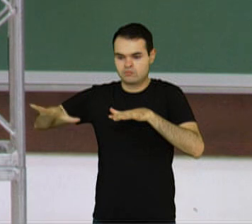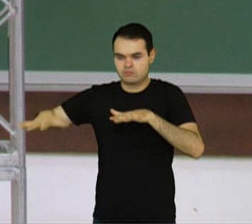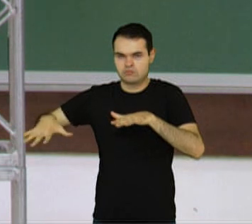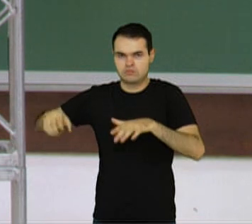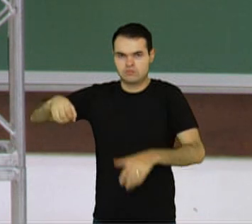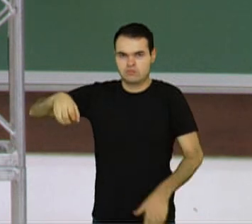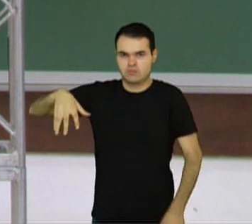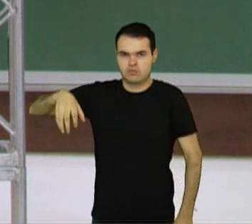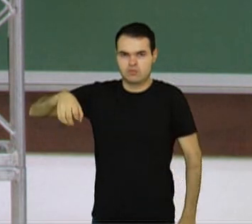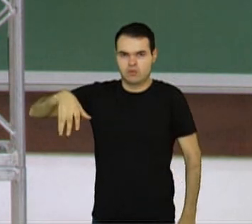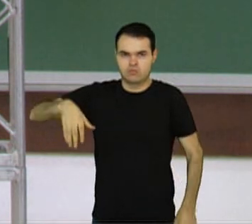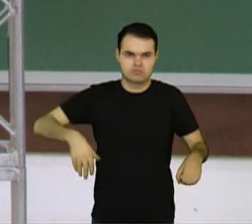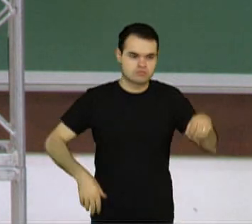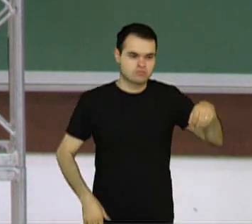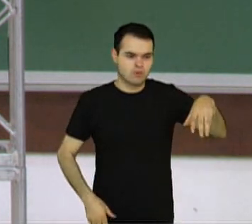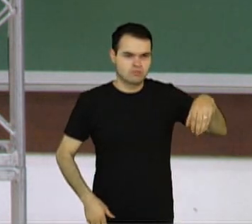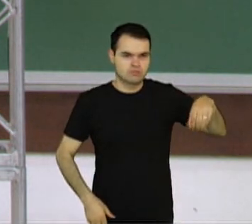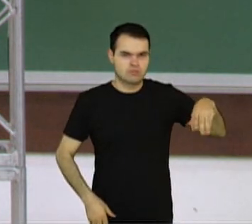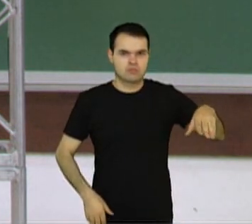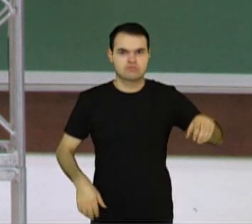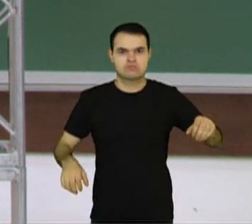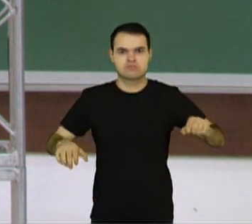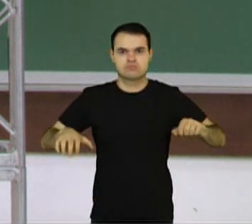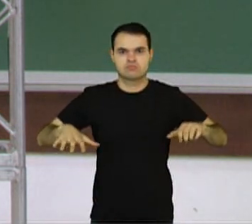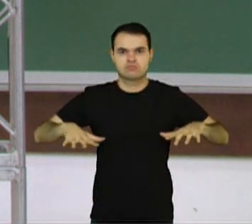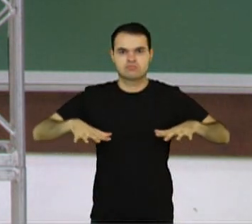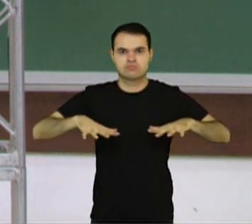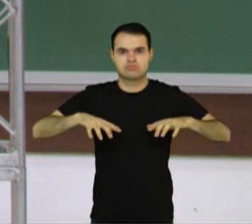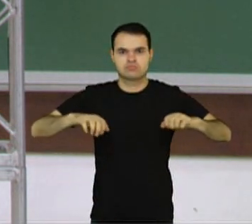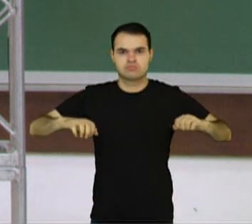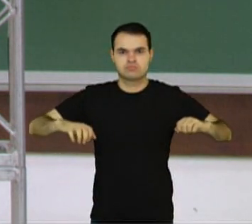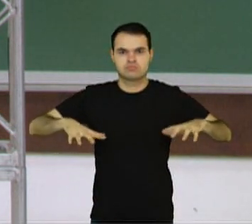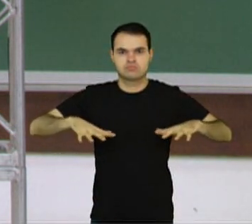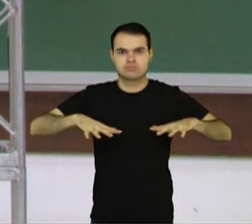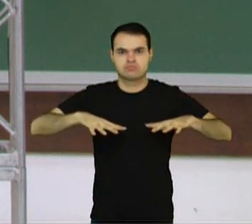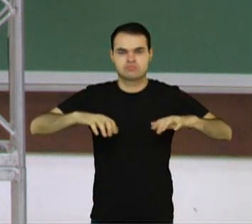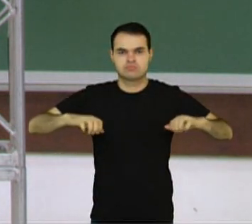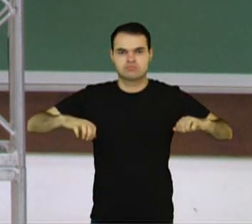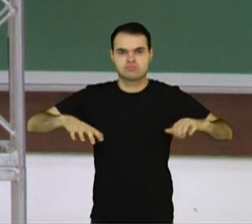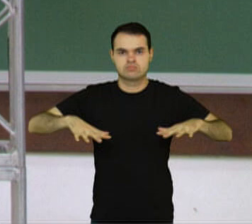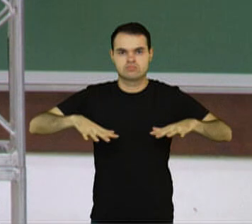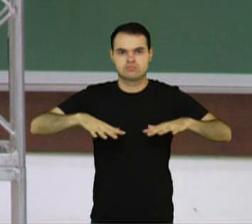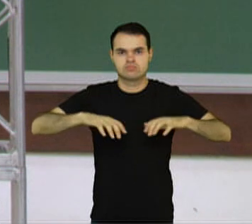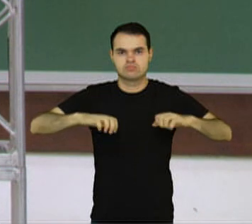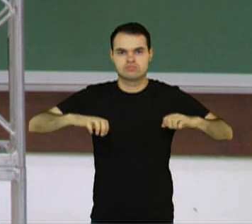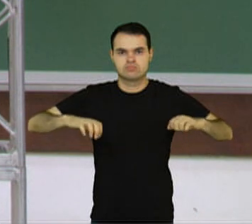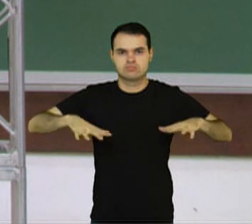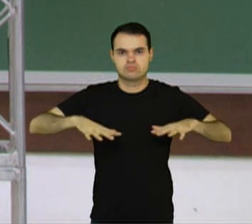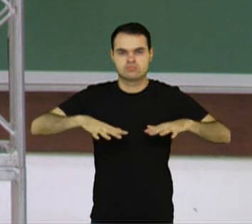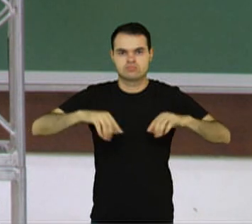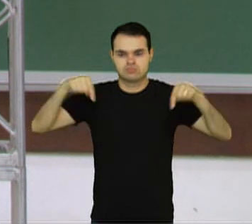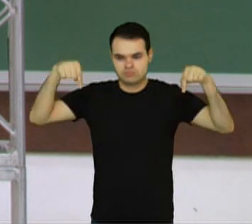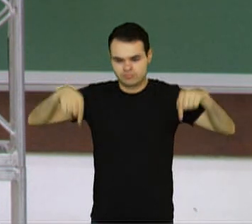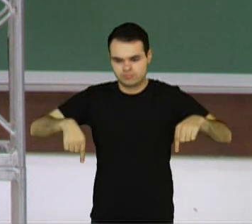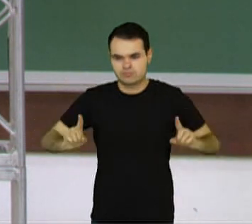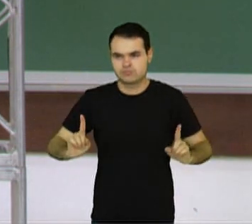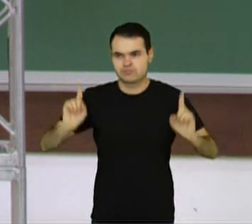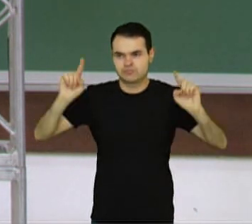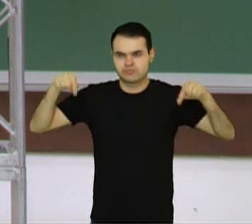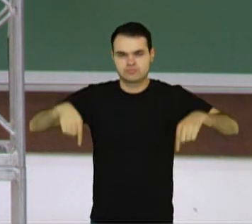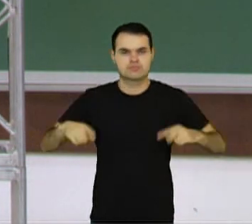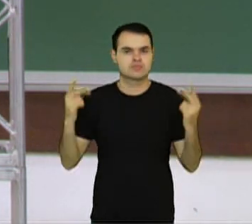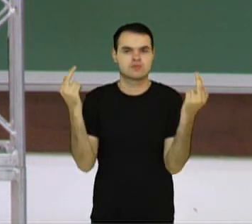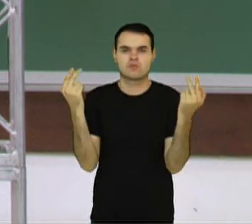também desse lado. Só que as duas se movimentam exatamente para cima as duas, até o mesmo ponto de amplitude, para baixo, no mesmo ponto de amplitude, e